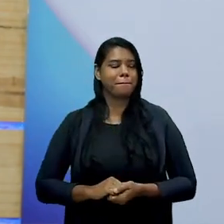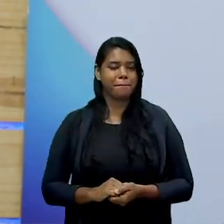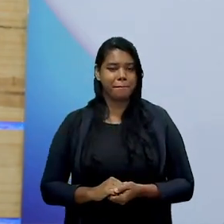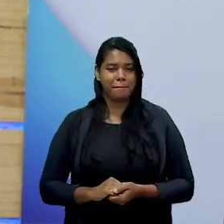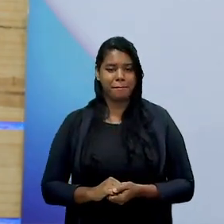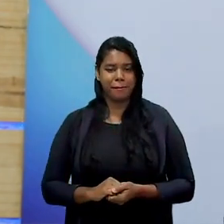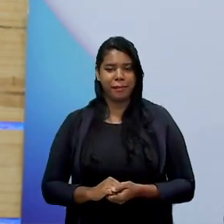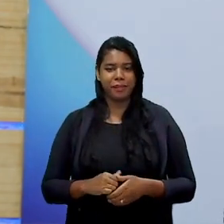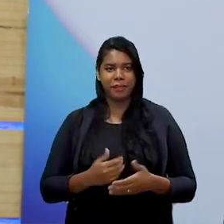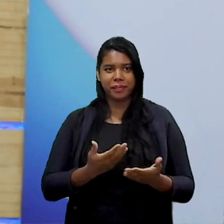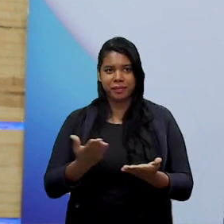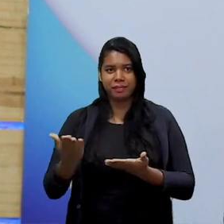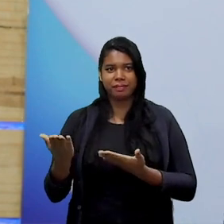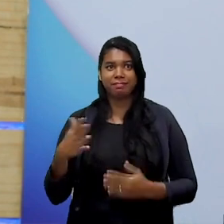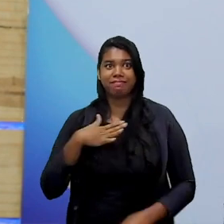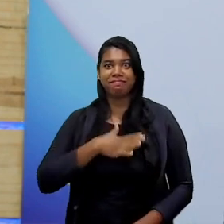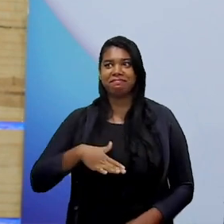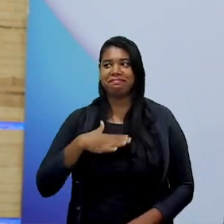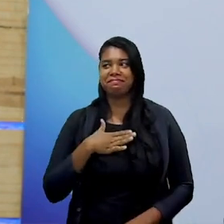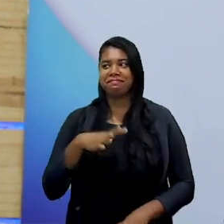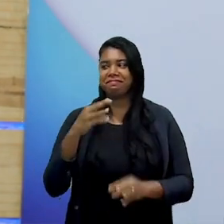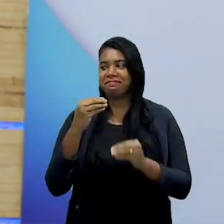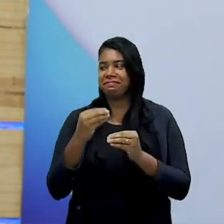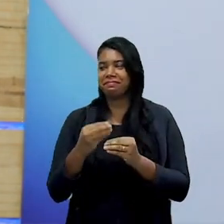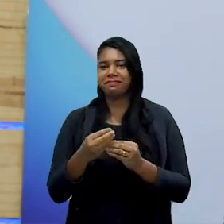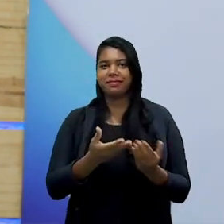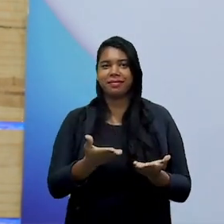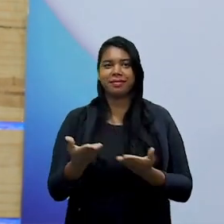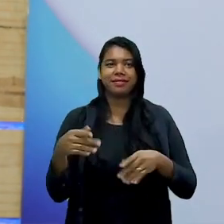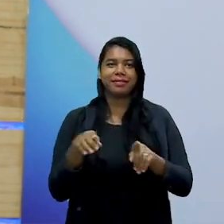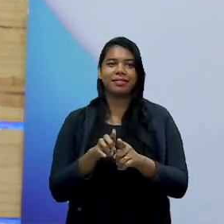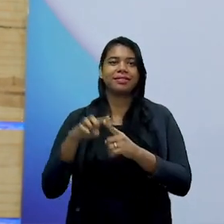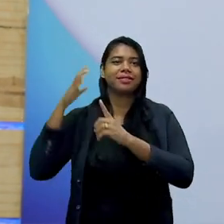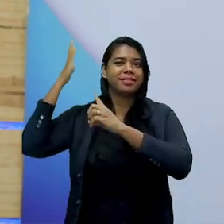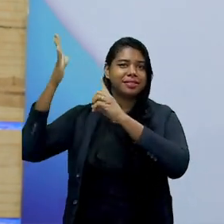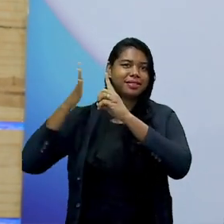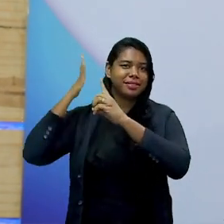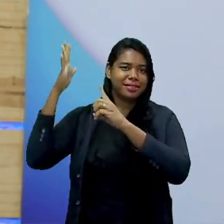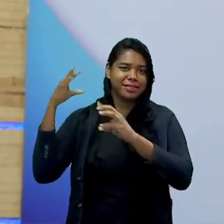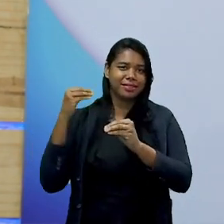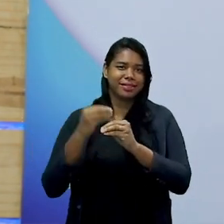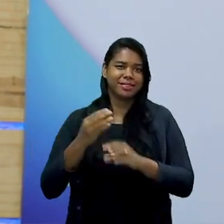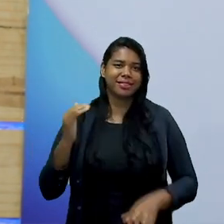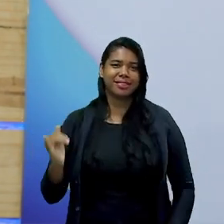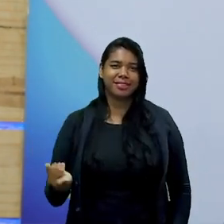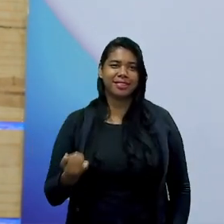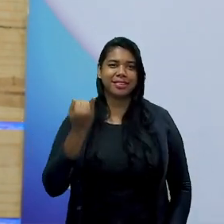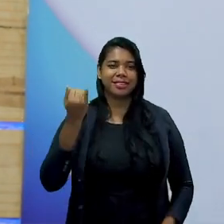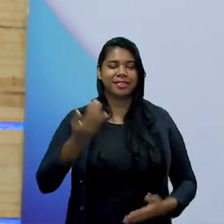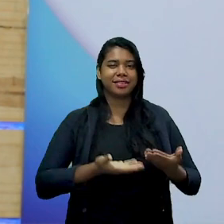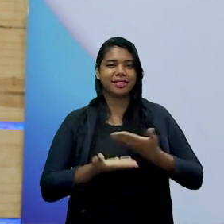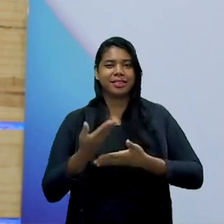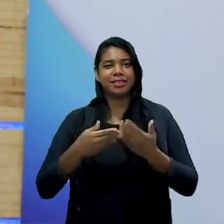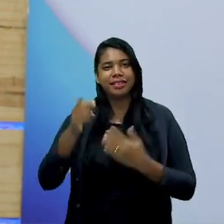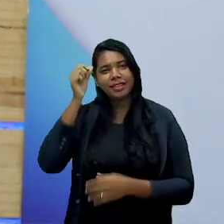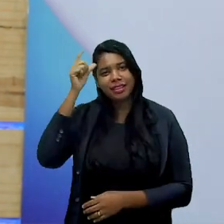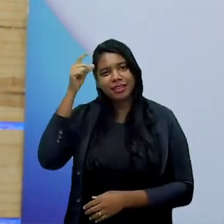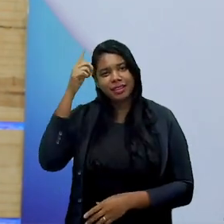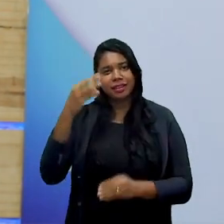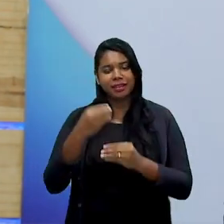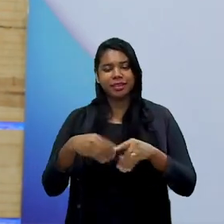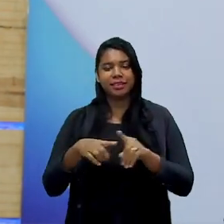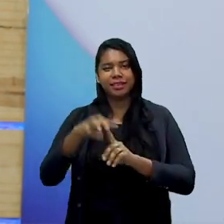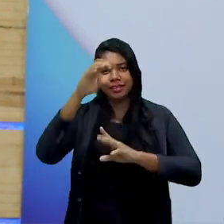Boa noite, pessoal. É um prazer estar aqui com vocês nessa palestra. Vamos ter a oportunidade de trocar ideias e gerar condições